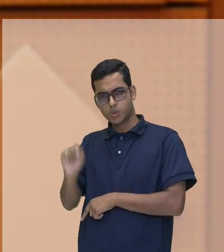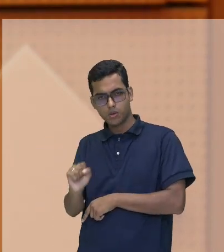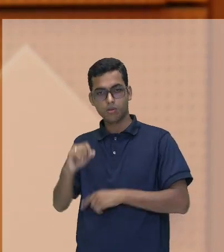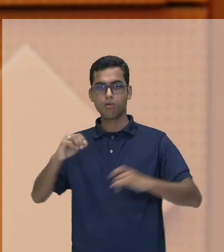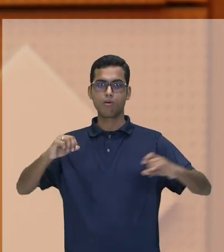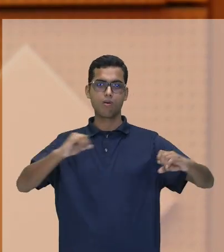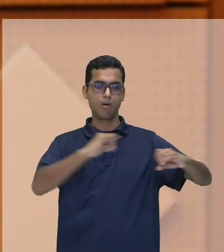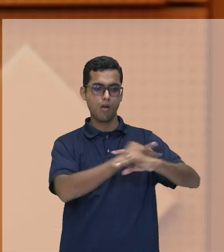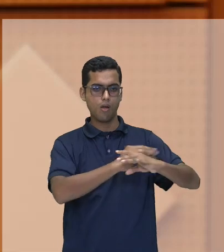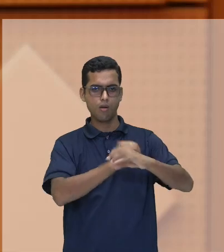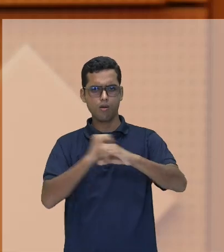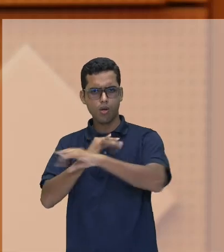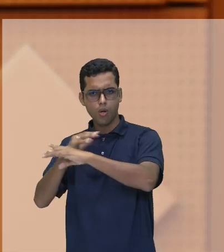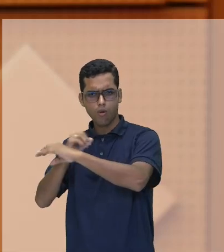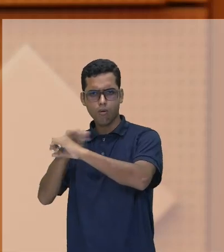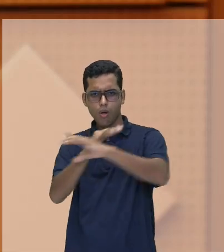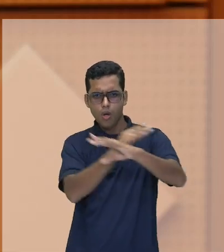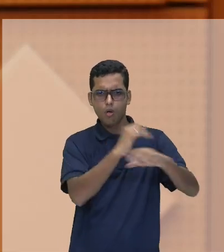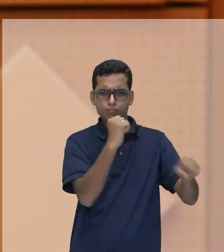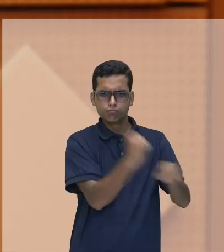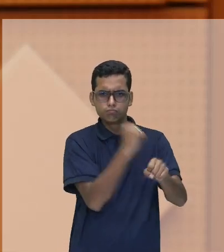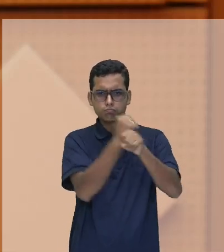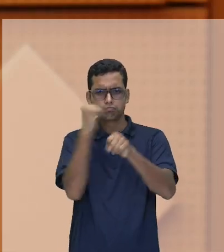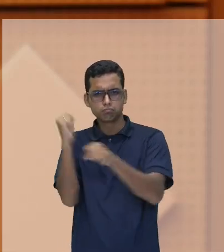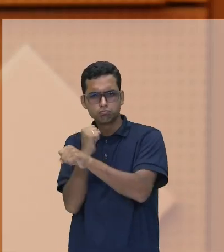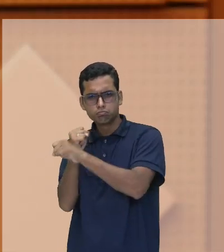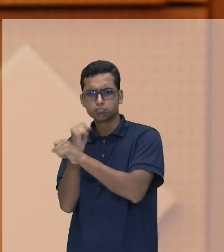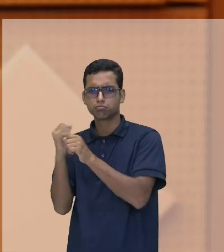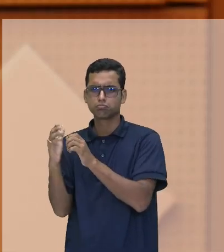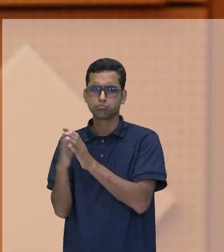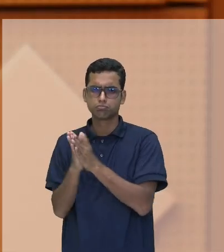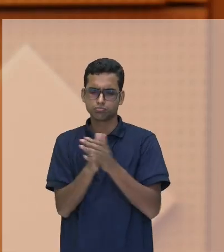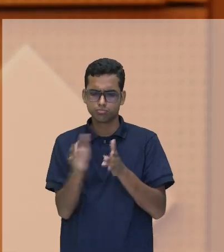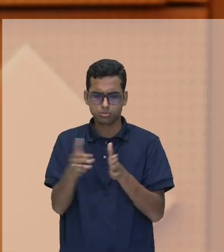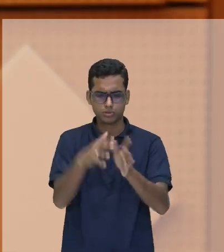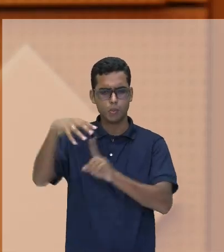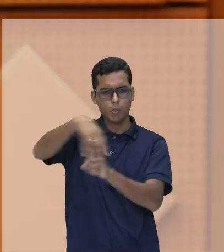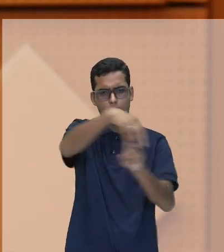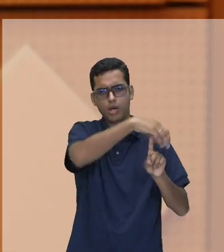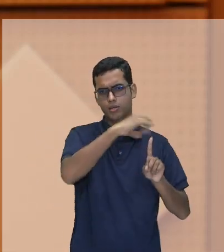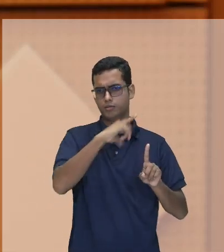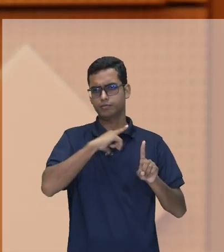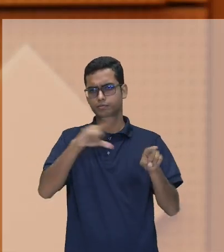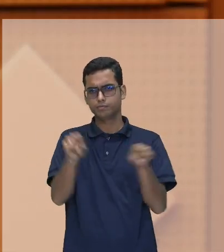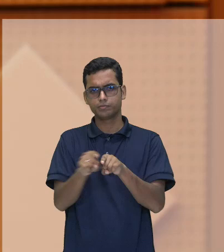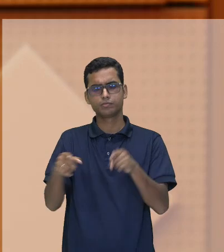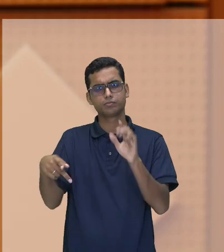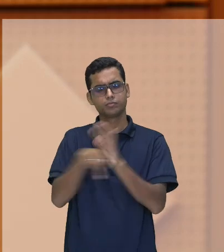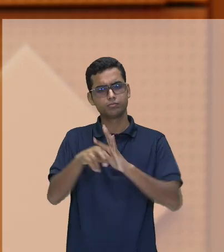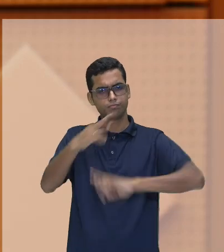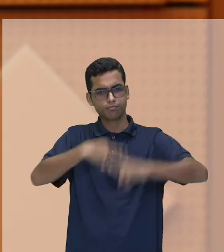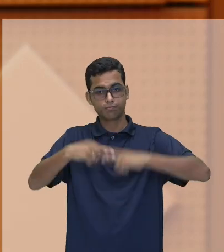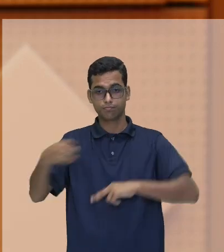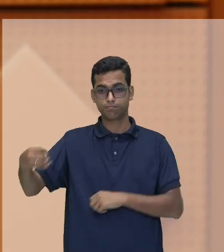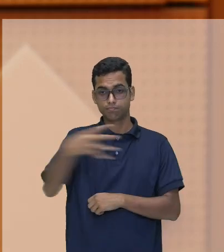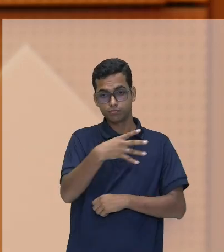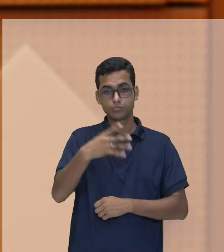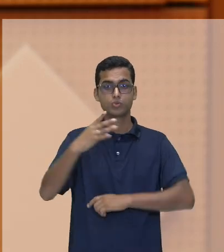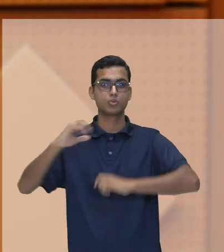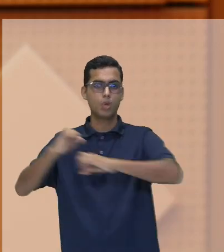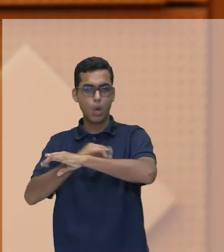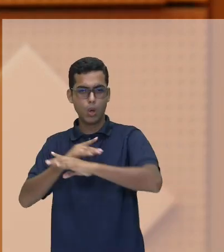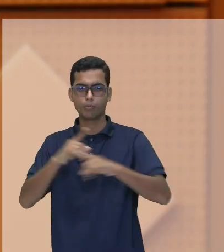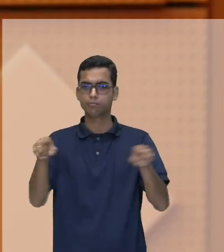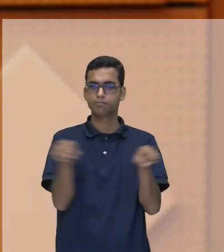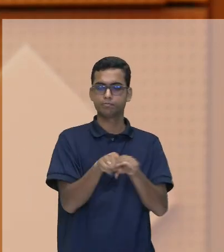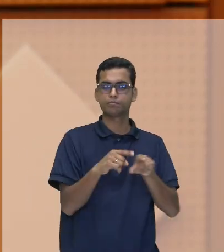tinham como objetivo reconquistar a Terra Santa. Então, milhares de cristãos vão ser convocados,